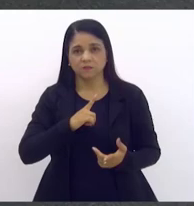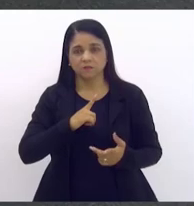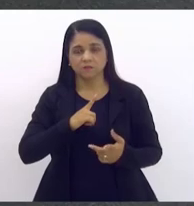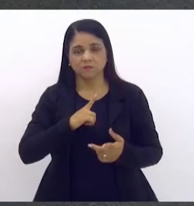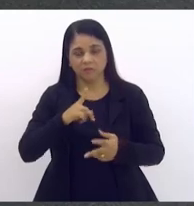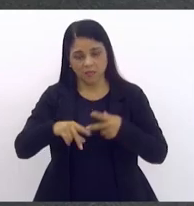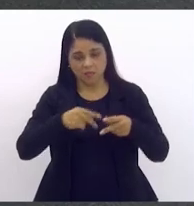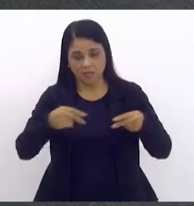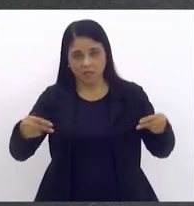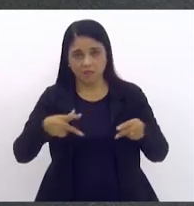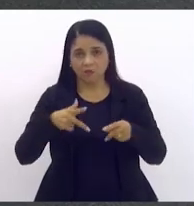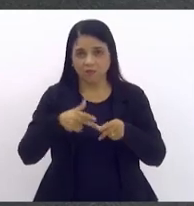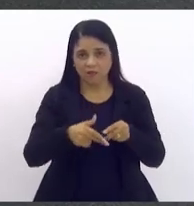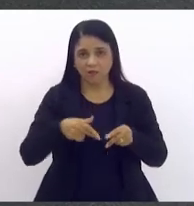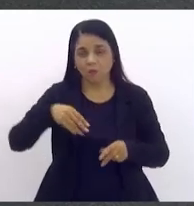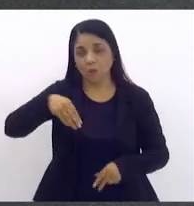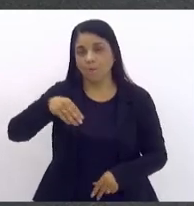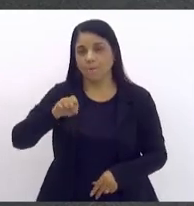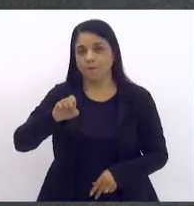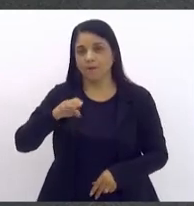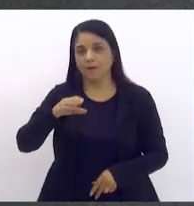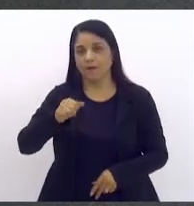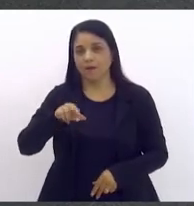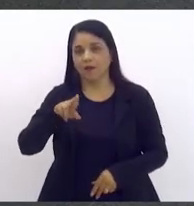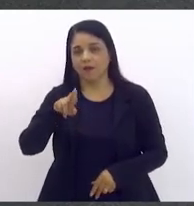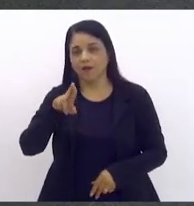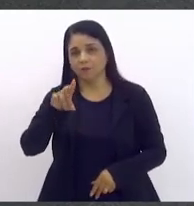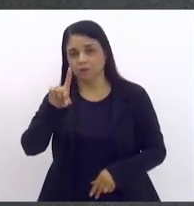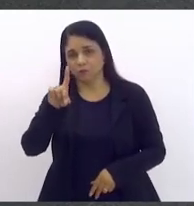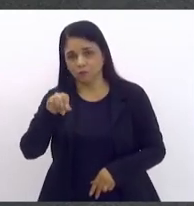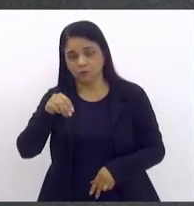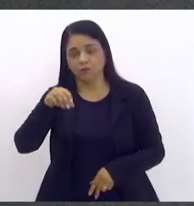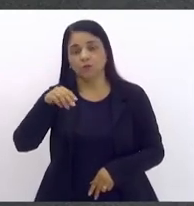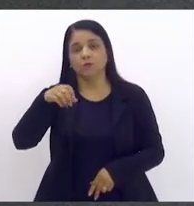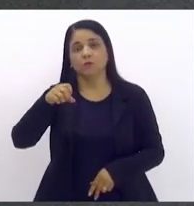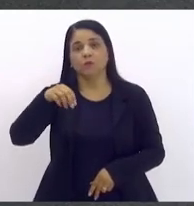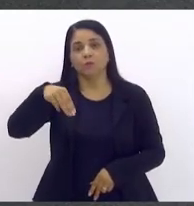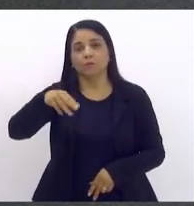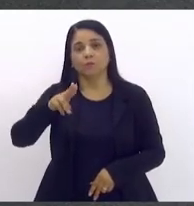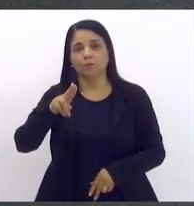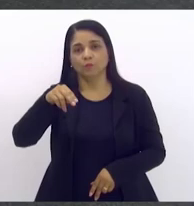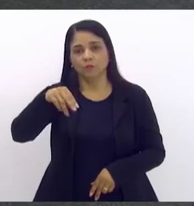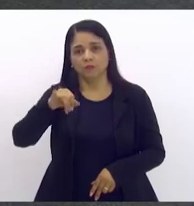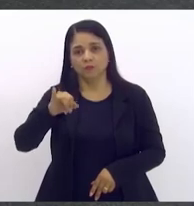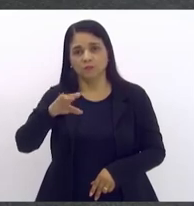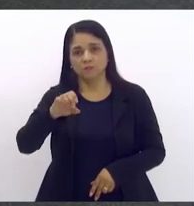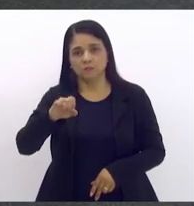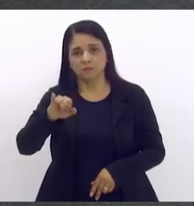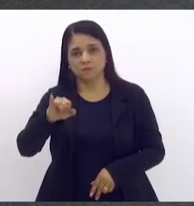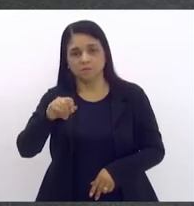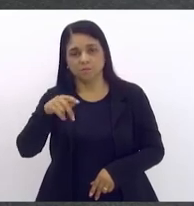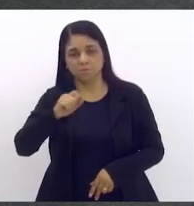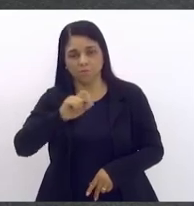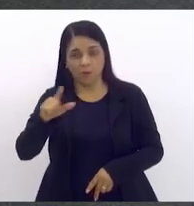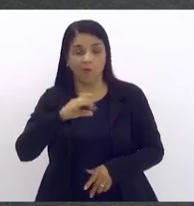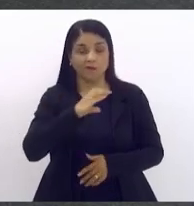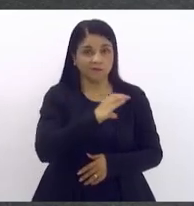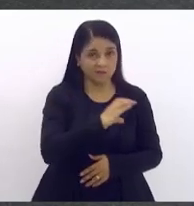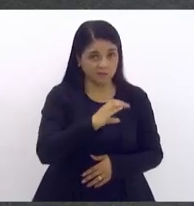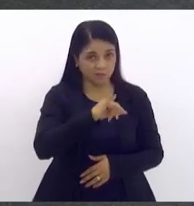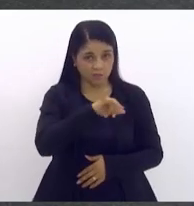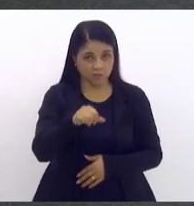reinaugurado. Então, o imaterial, no entendimento, por exemplo, da CCJ, já deixa absolutamente claro que